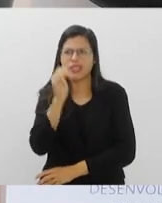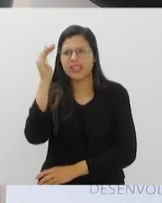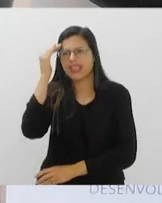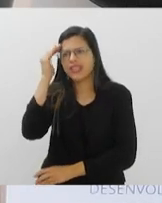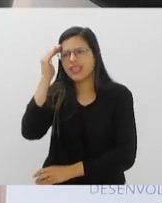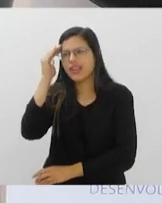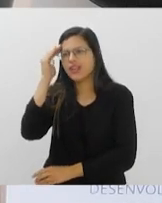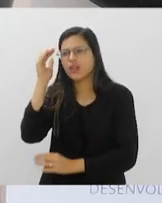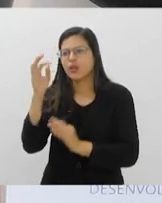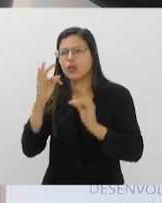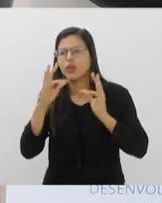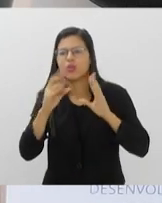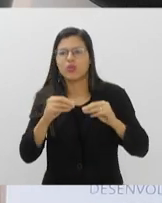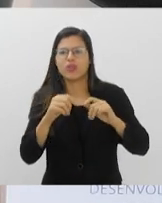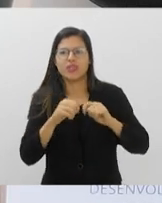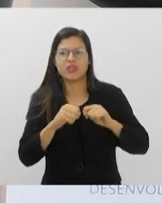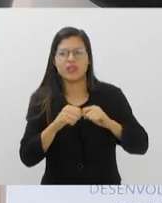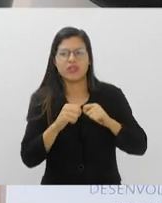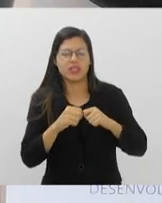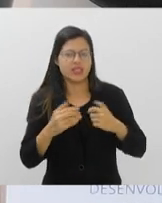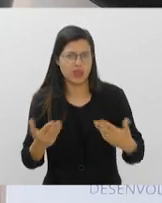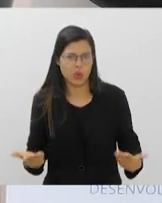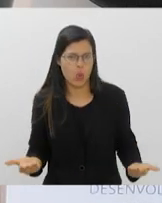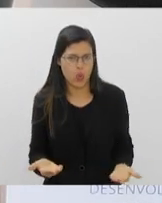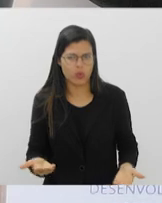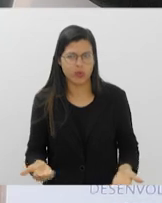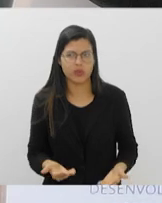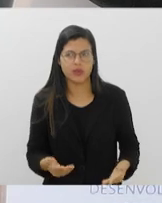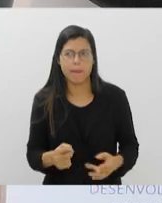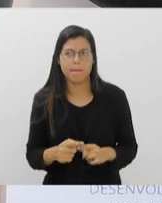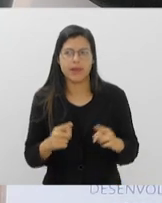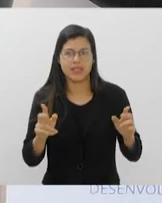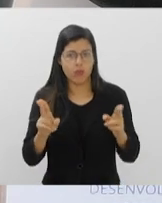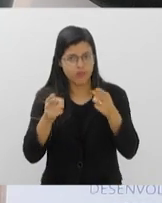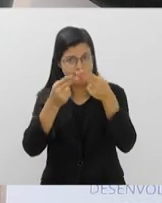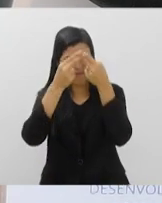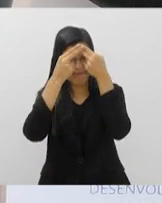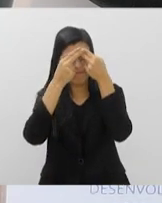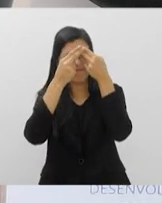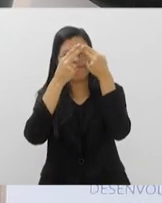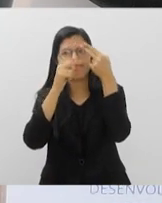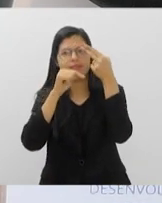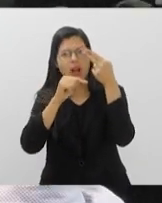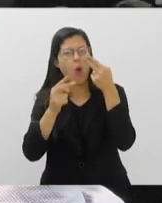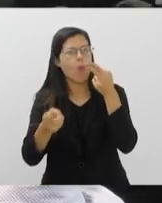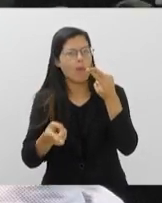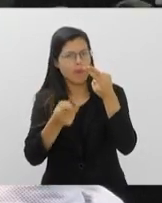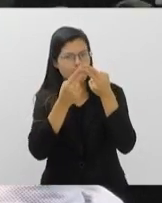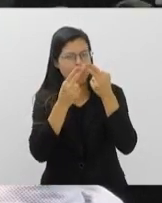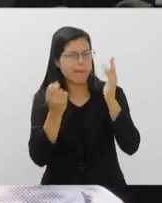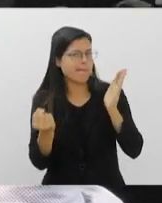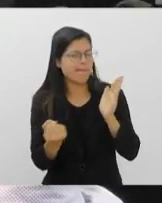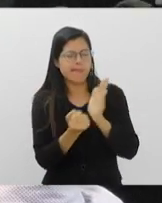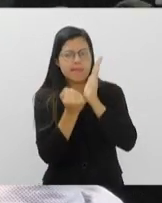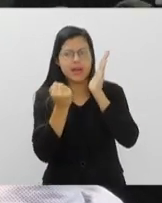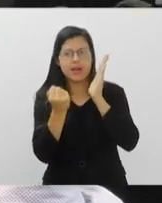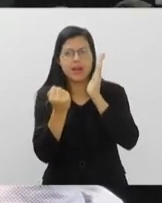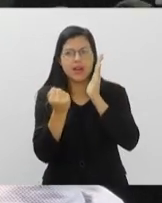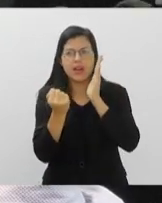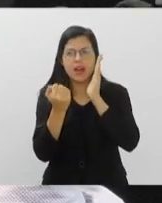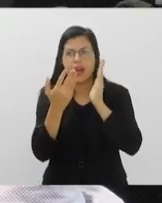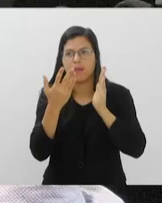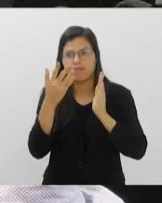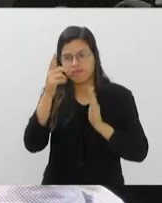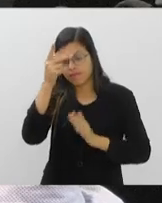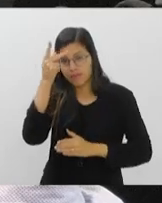tudo que a gente fez tudo que a gente tá fazendo por eles mas são as marcas que trazem desses traumas o indivíduo quando é